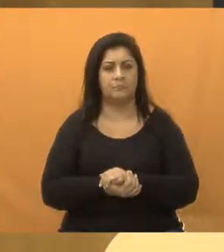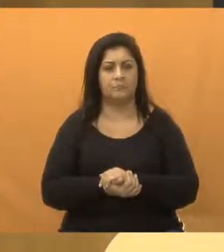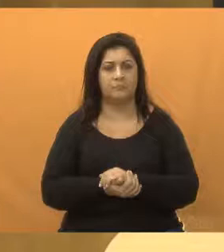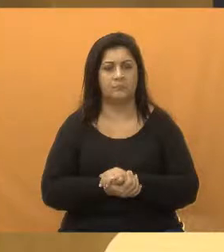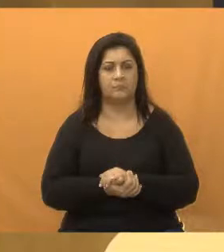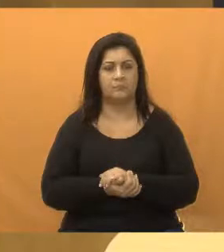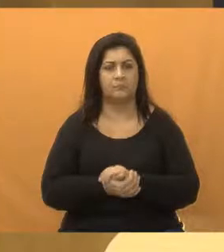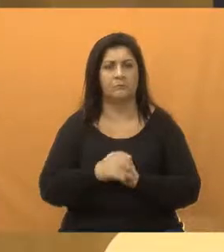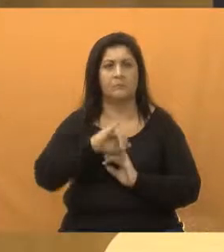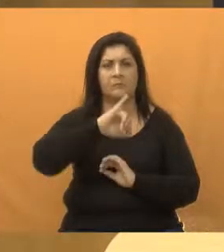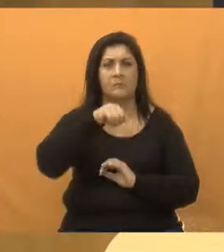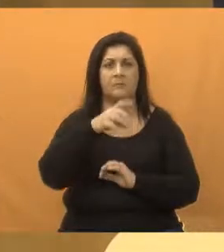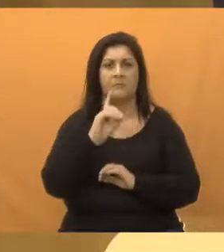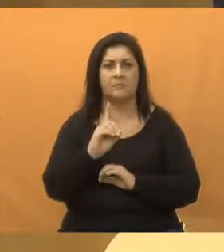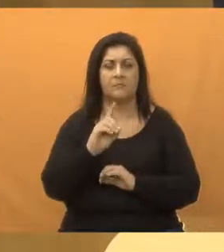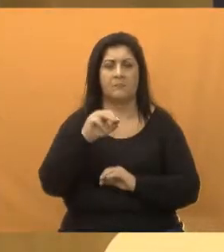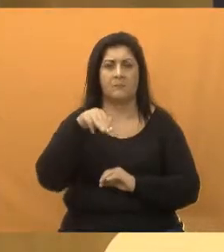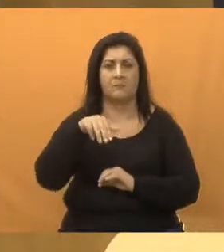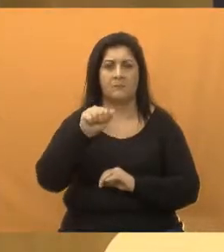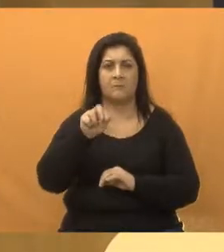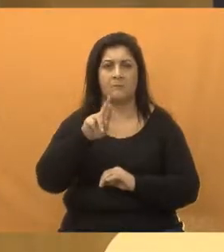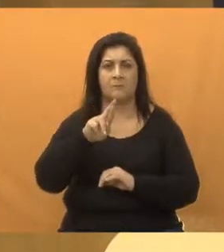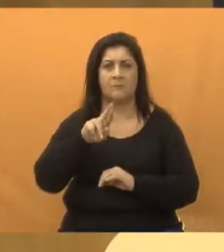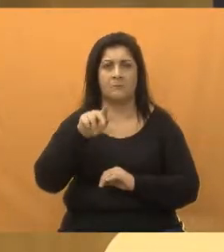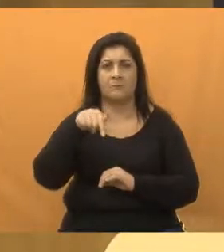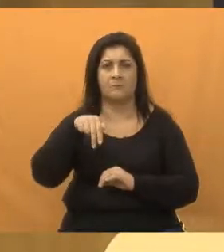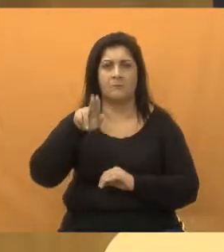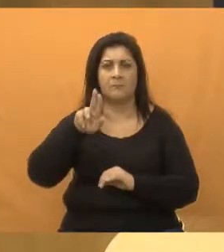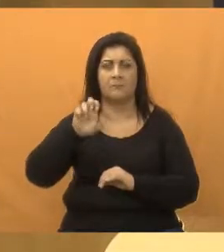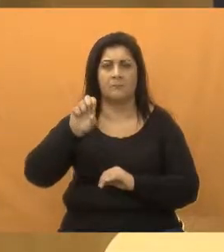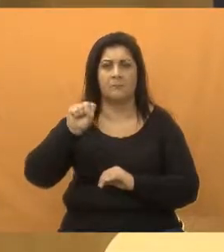do Marquês, esgoto céu aberto.